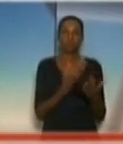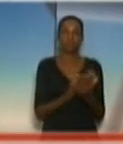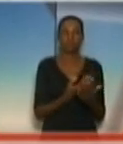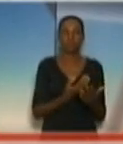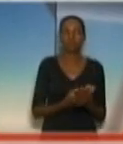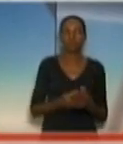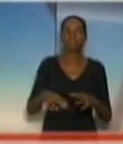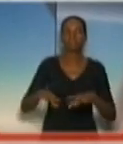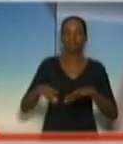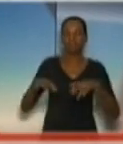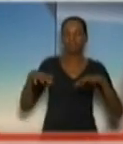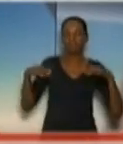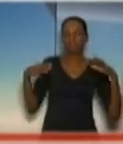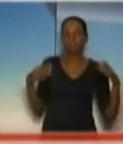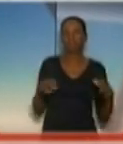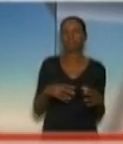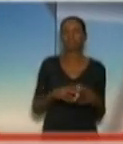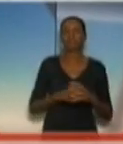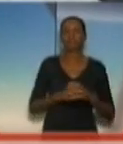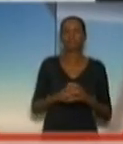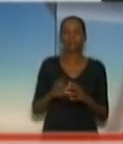nós ouvimos